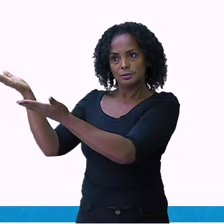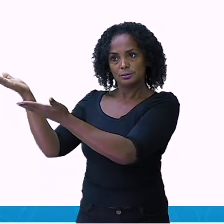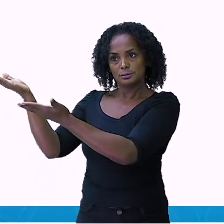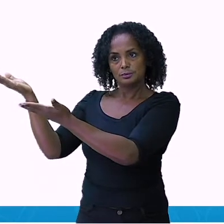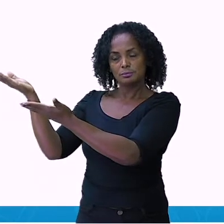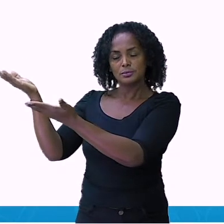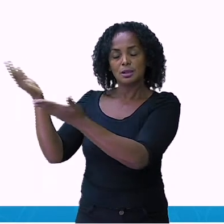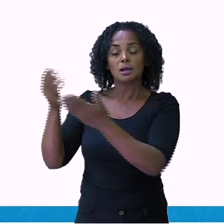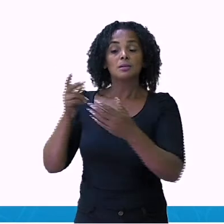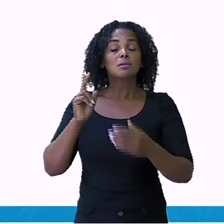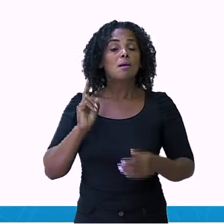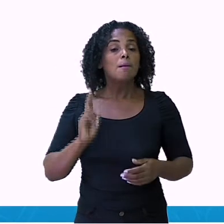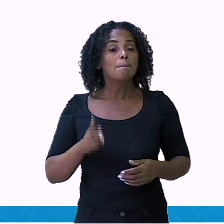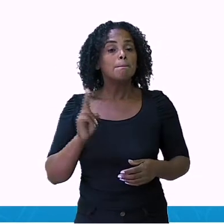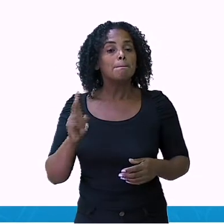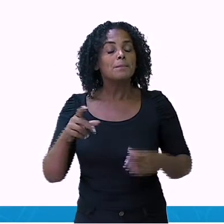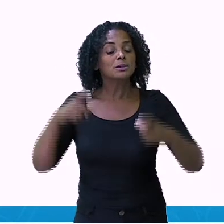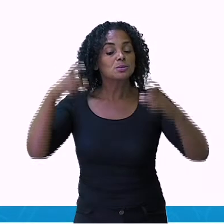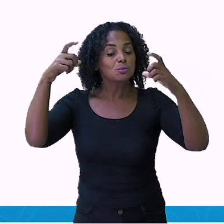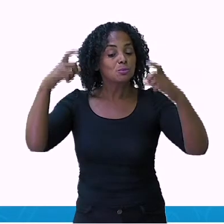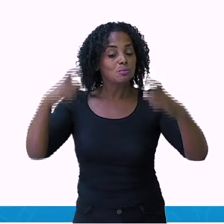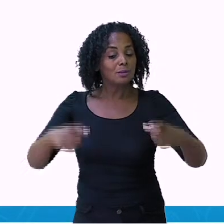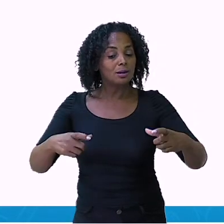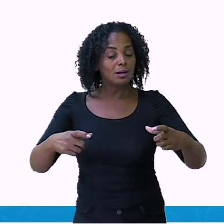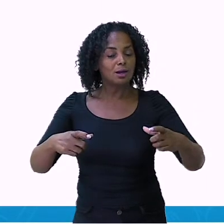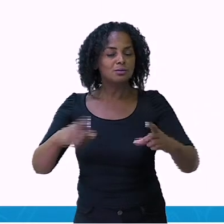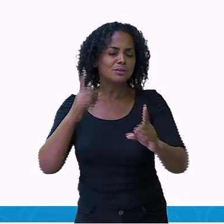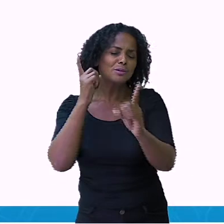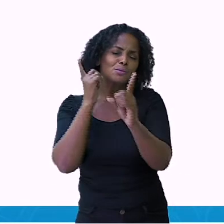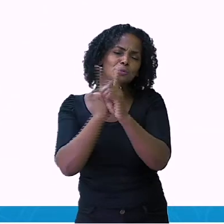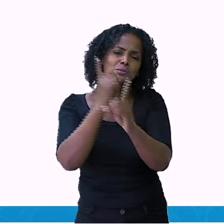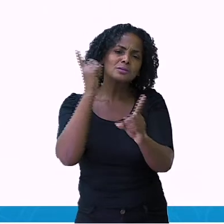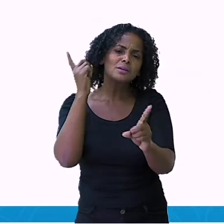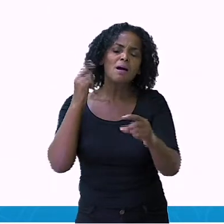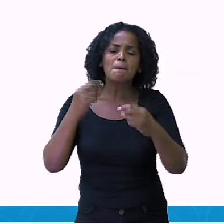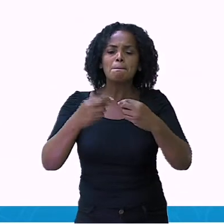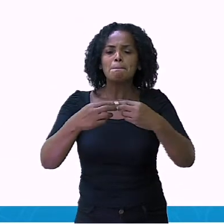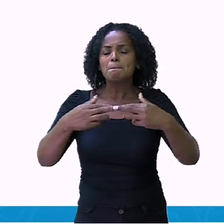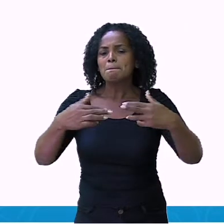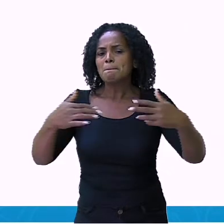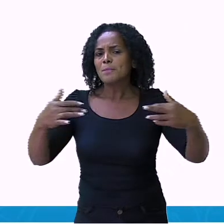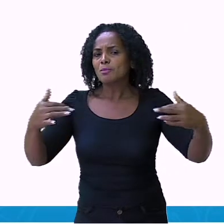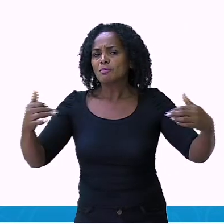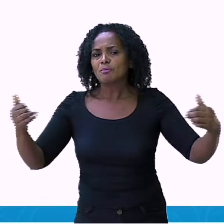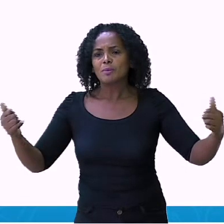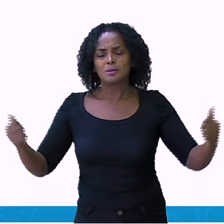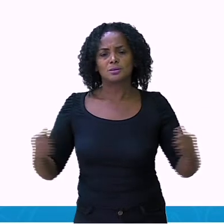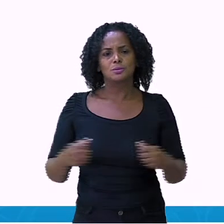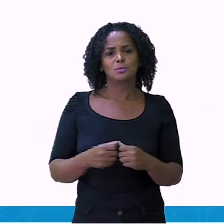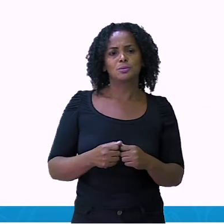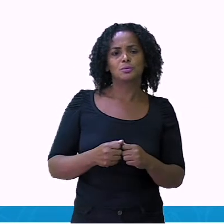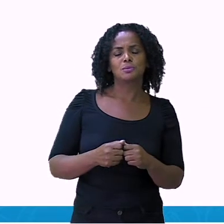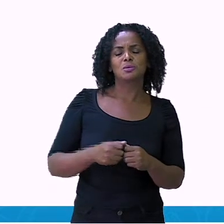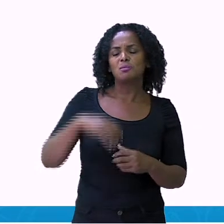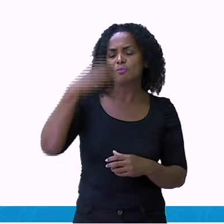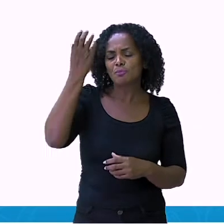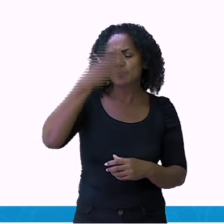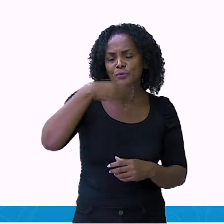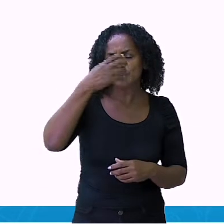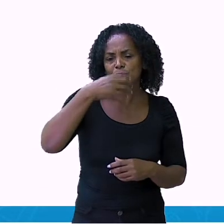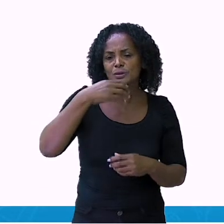No mesmo local ali naquela feira livre, você vai encontrar muitas e muitas coisas, como